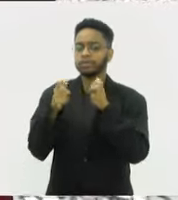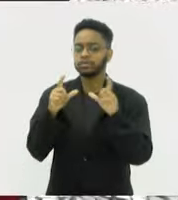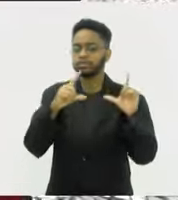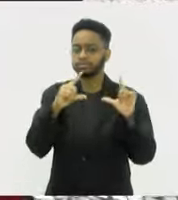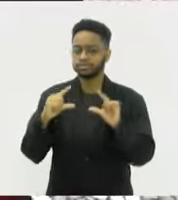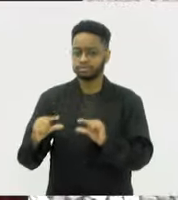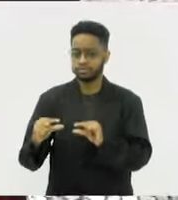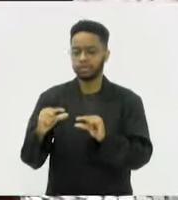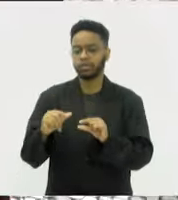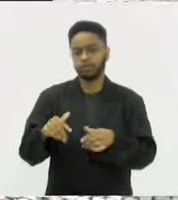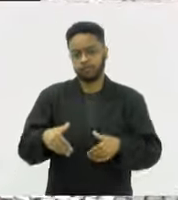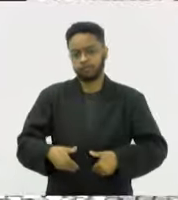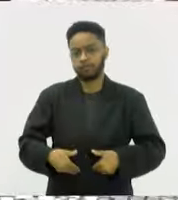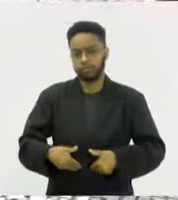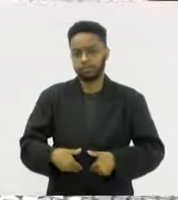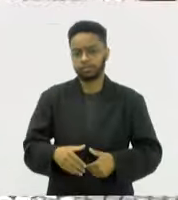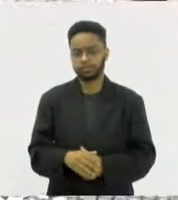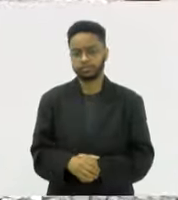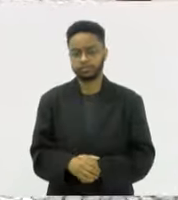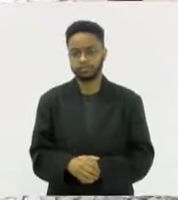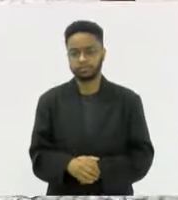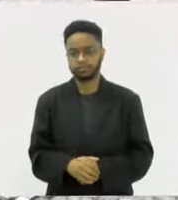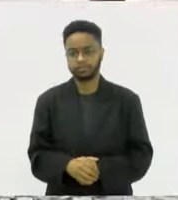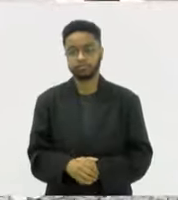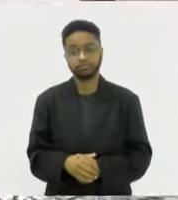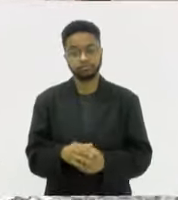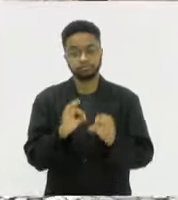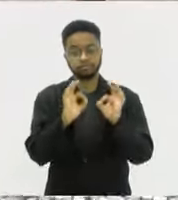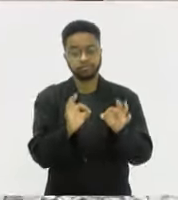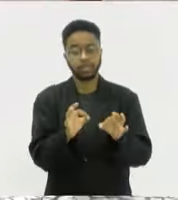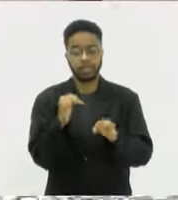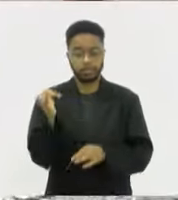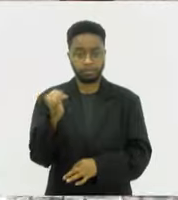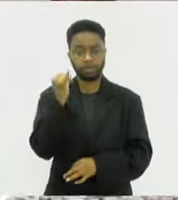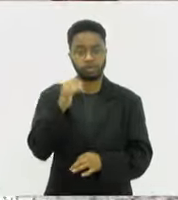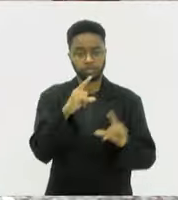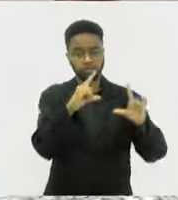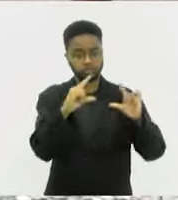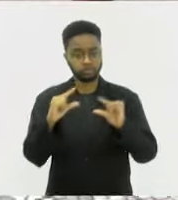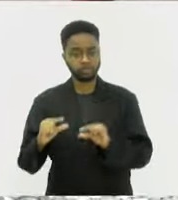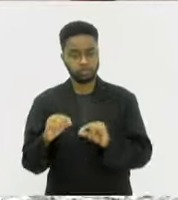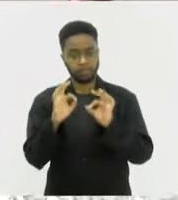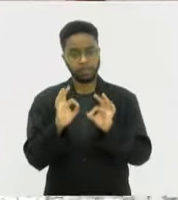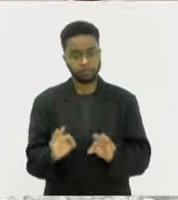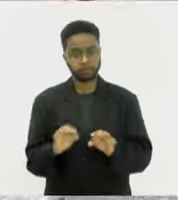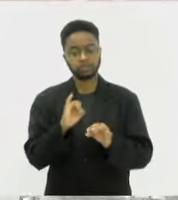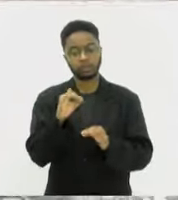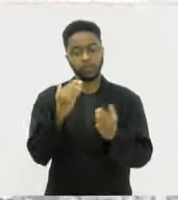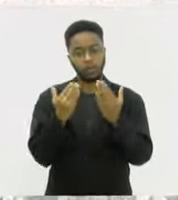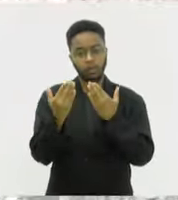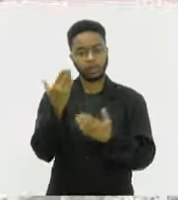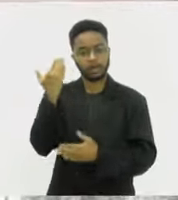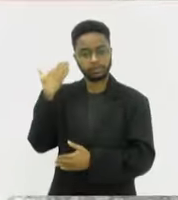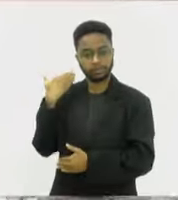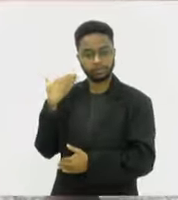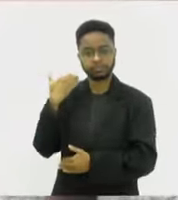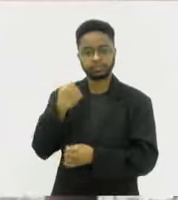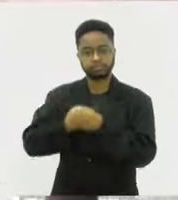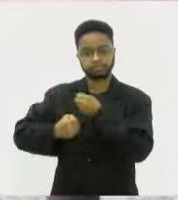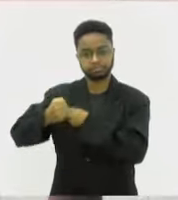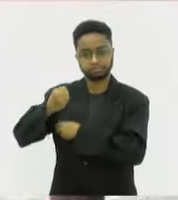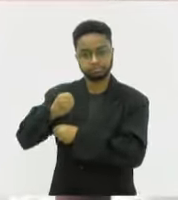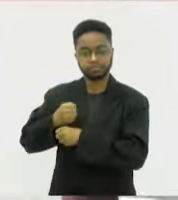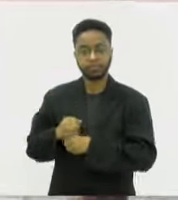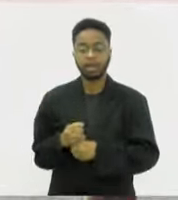É uma redução significativa? Bom dia. É sim uma redução significativa, né, em relação aos anos anteriores,